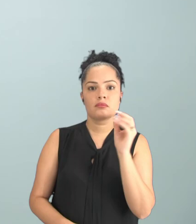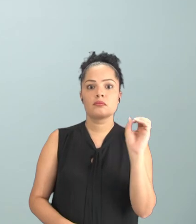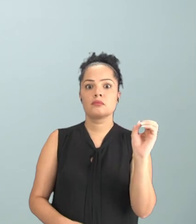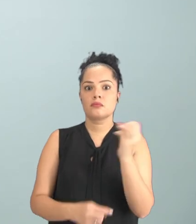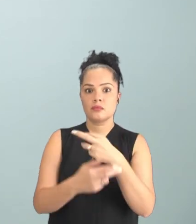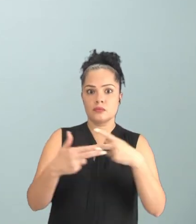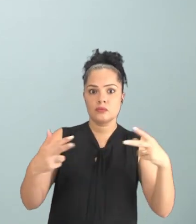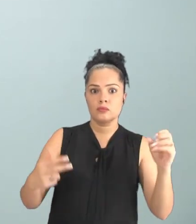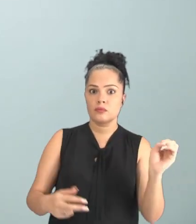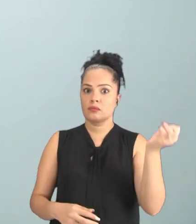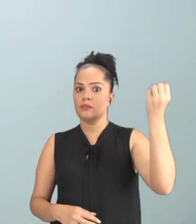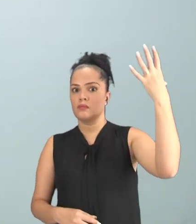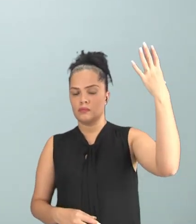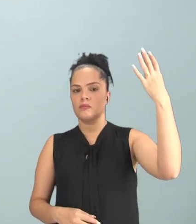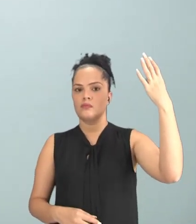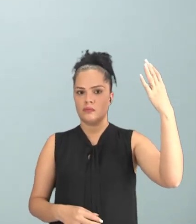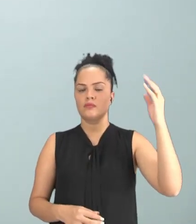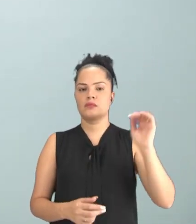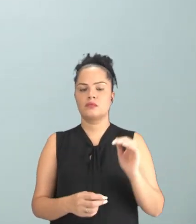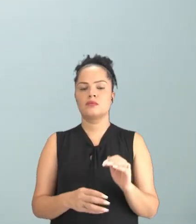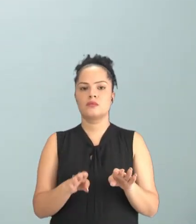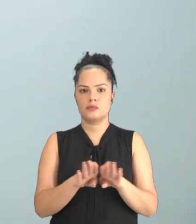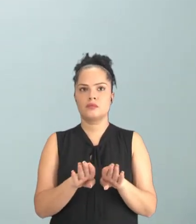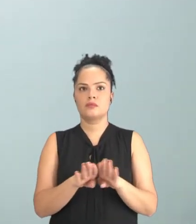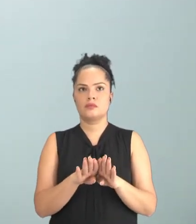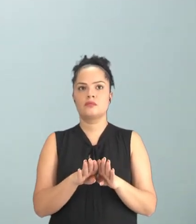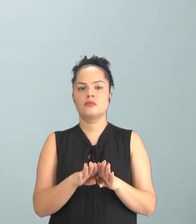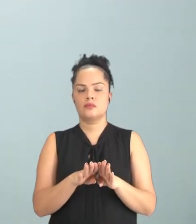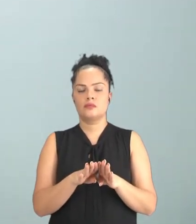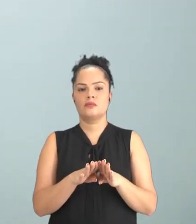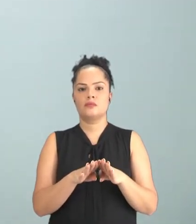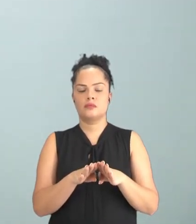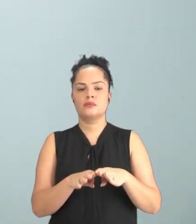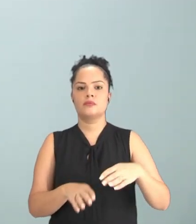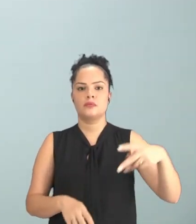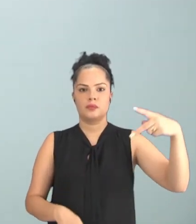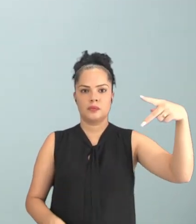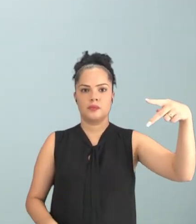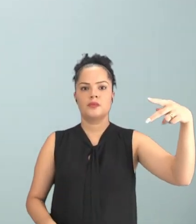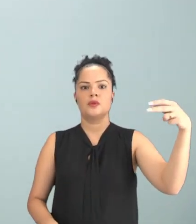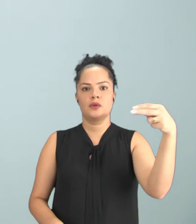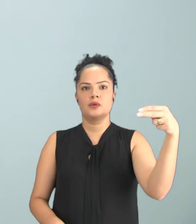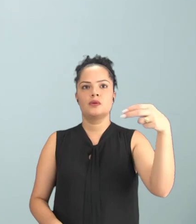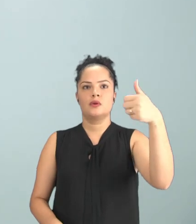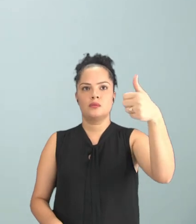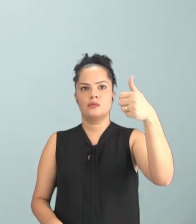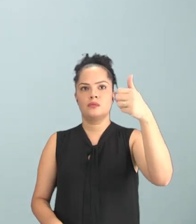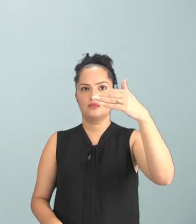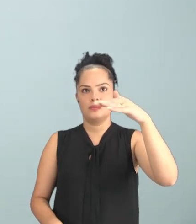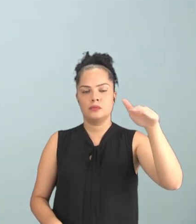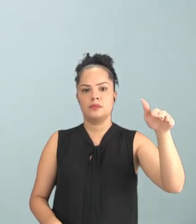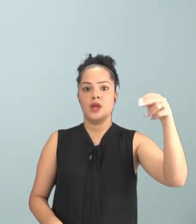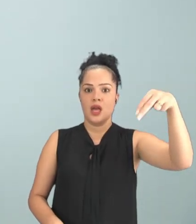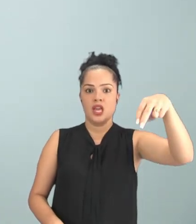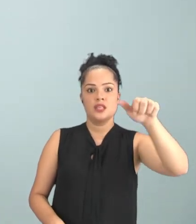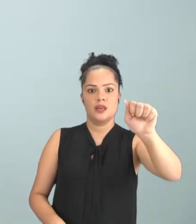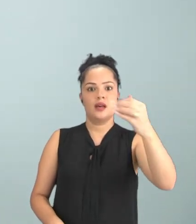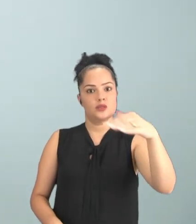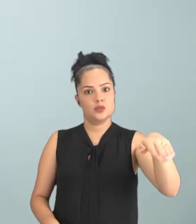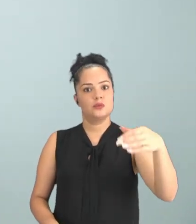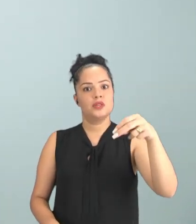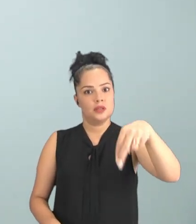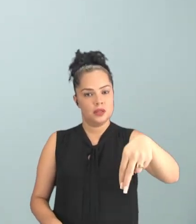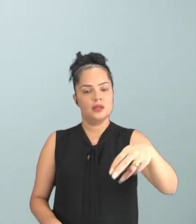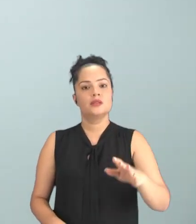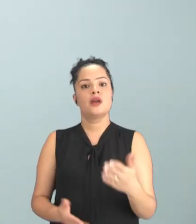espaço favorável, dividido pela quantidade de elementos do espaço amostral. Então, voltando aqui para mim, essa foi a nossa aula de hoje. Espero que você